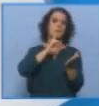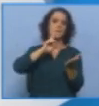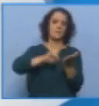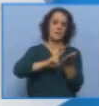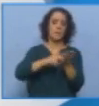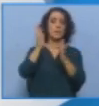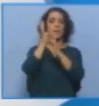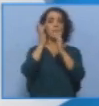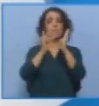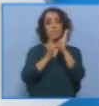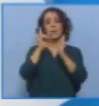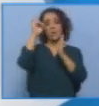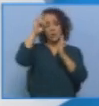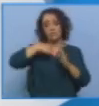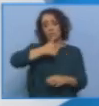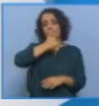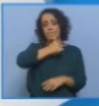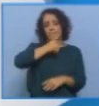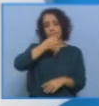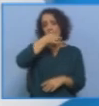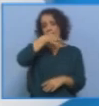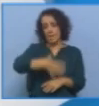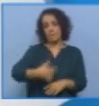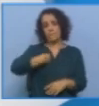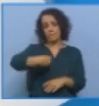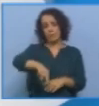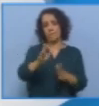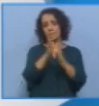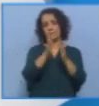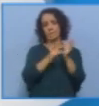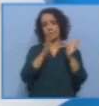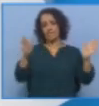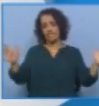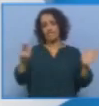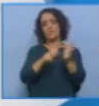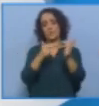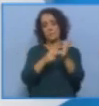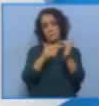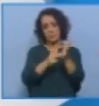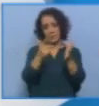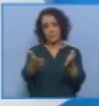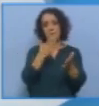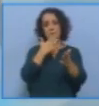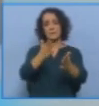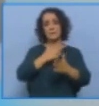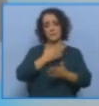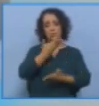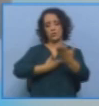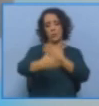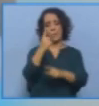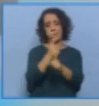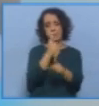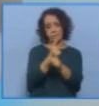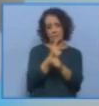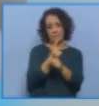que Cristo também deu a sua vida, se entregou, como tal, espera de nós também o dom da nossa entrega, não é? Um bocadinho